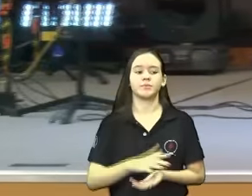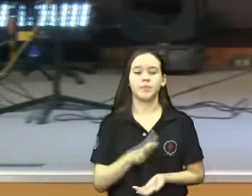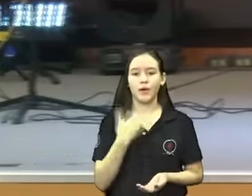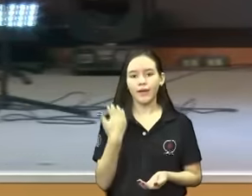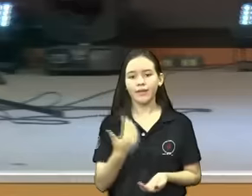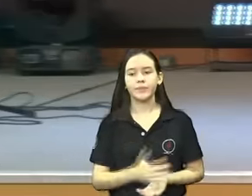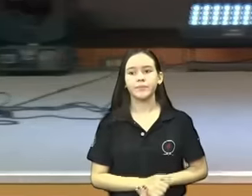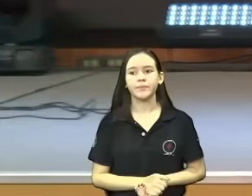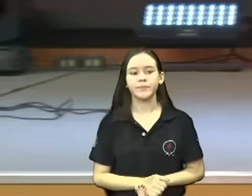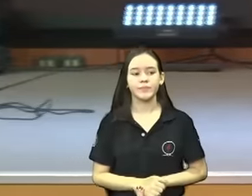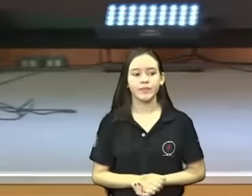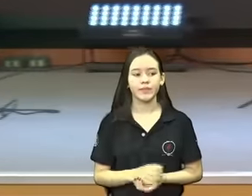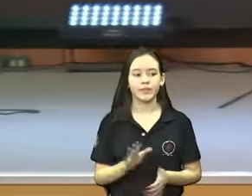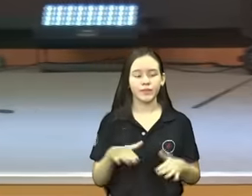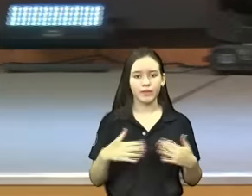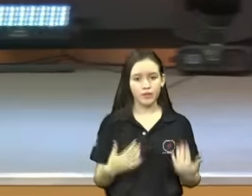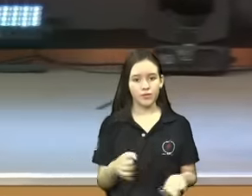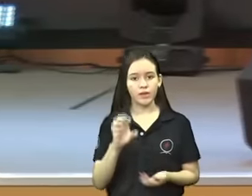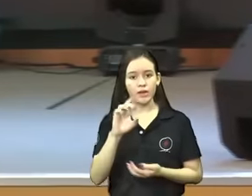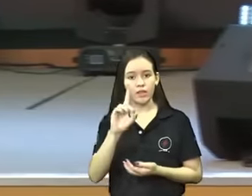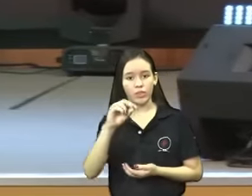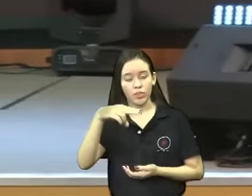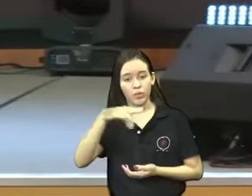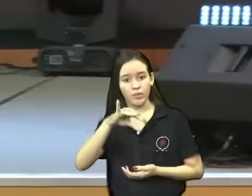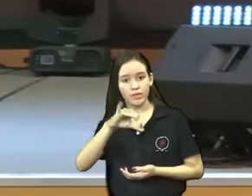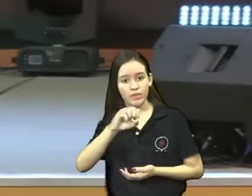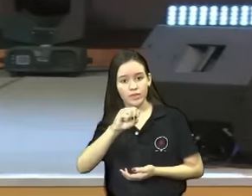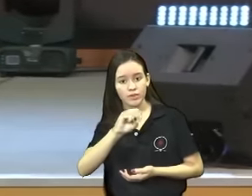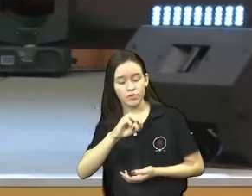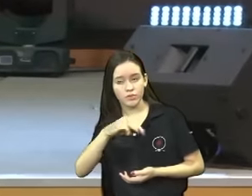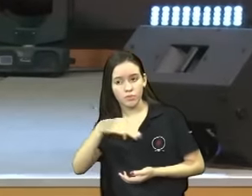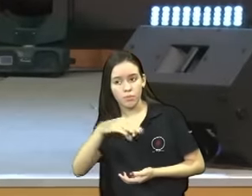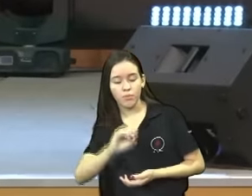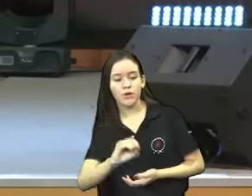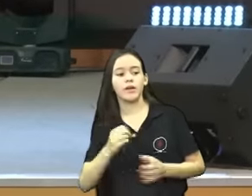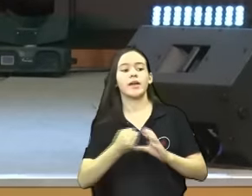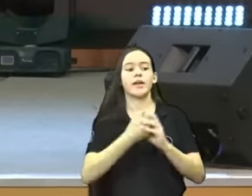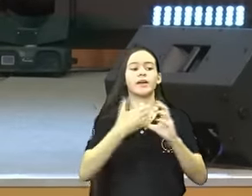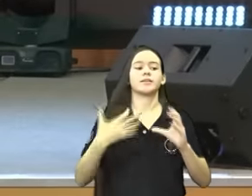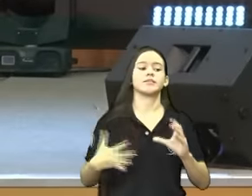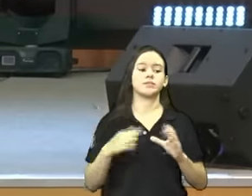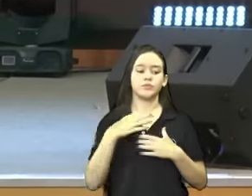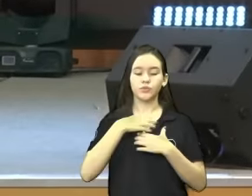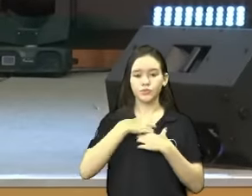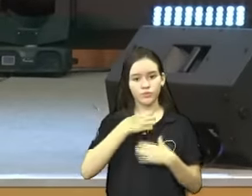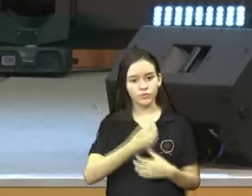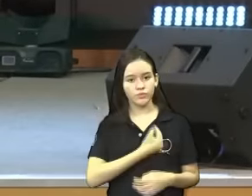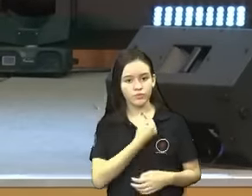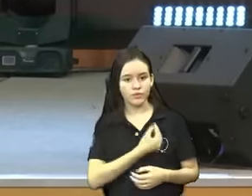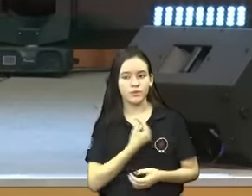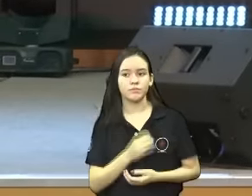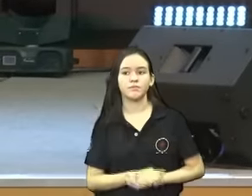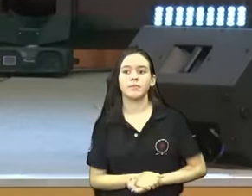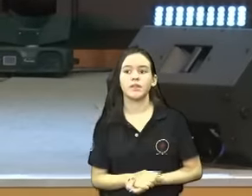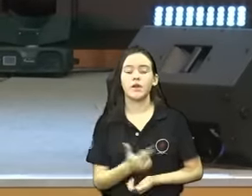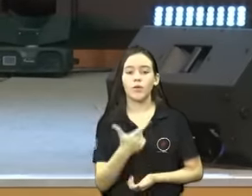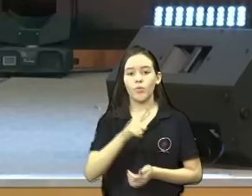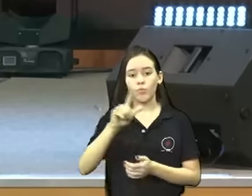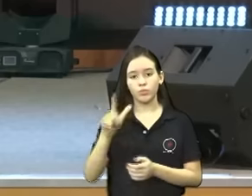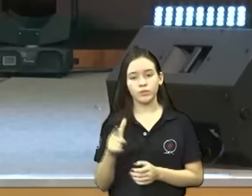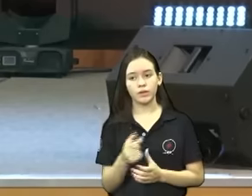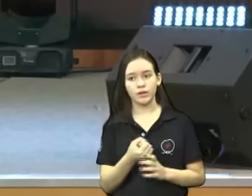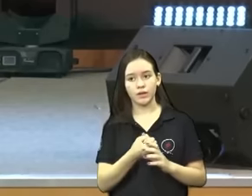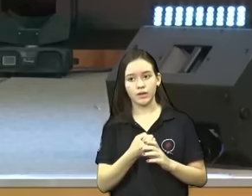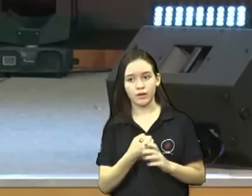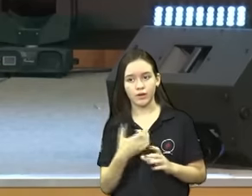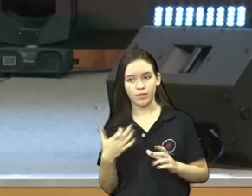então é o hedonismo é uma característica deste estilo de vida a letra